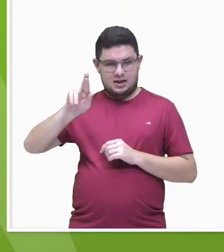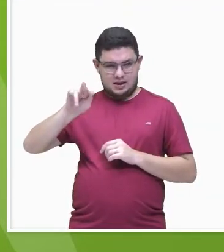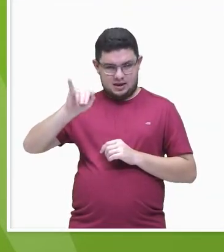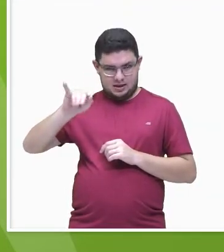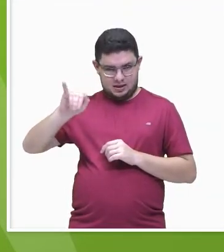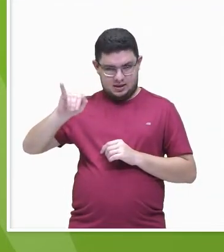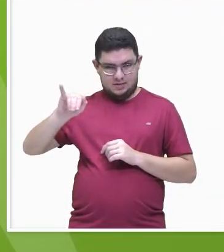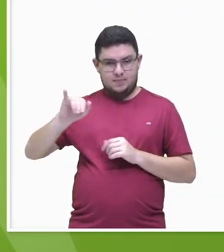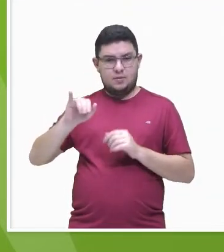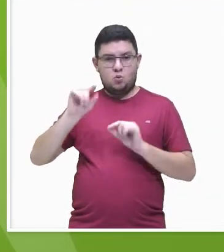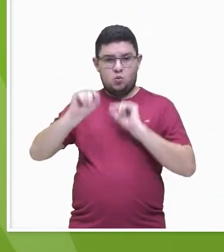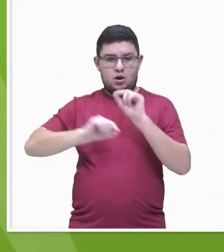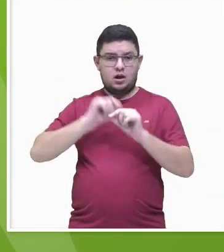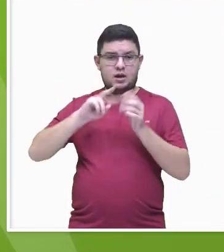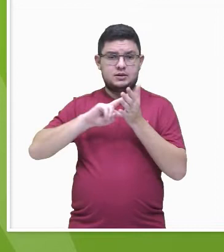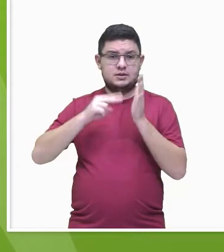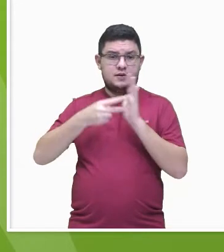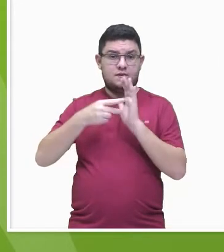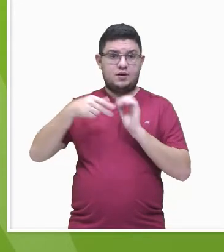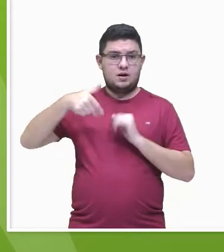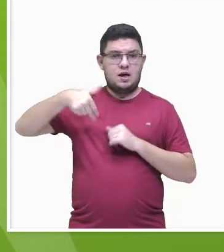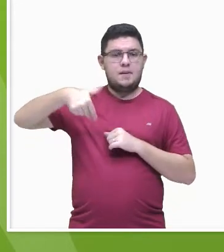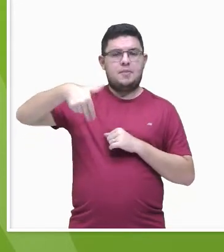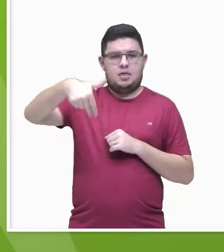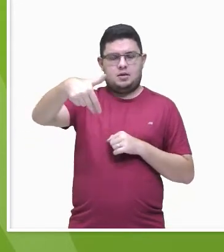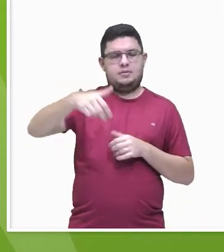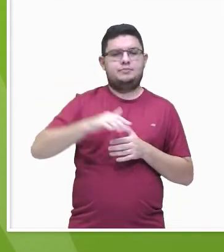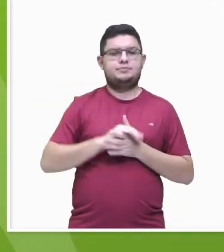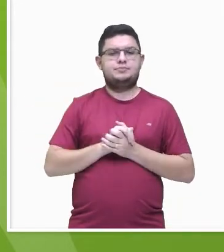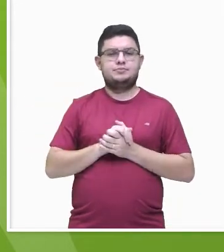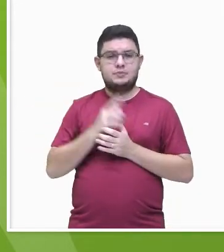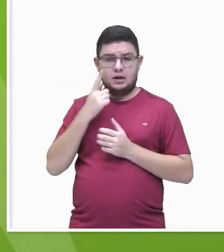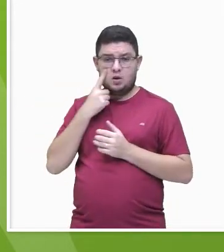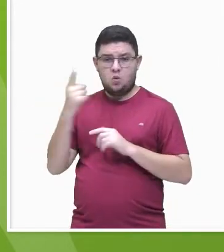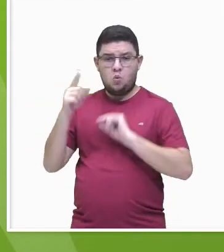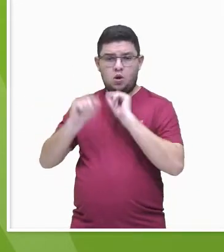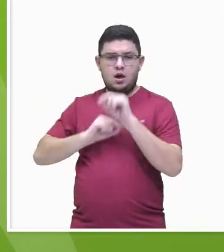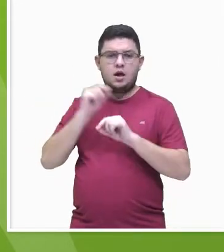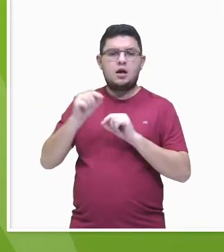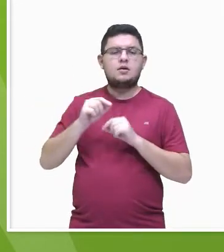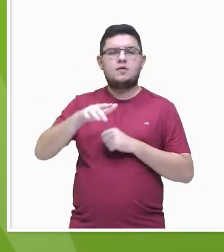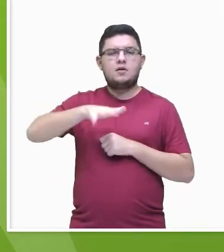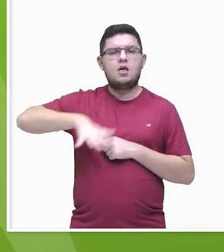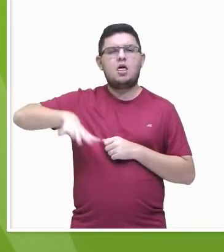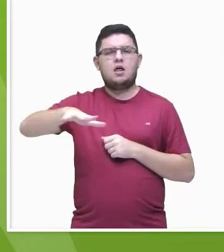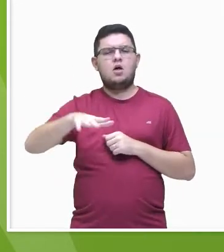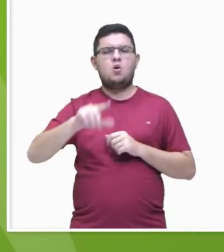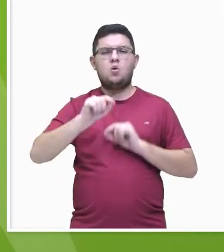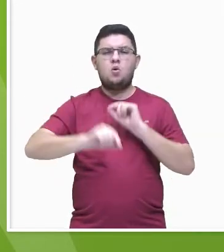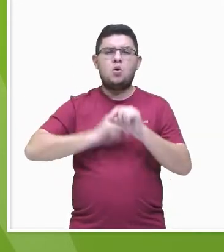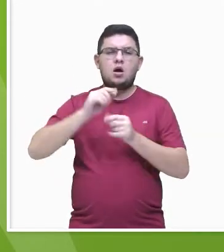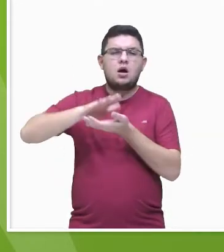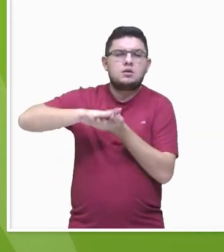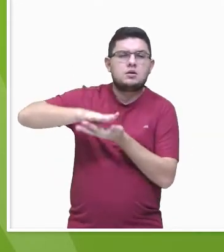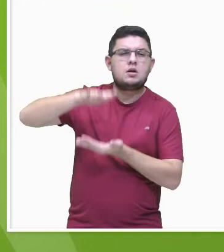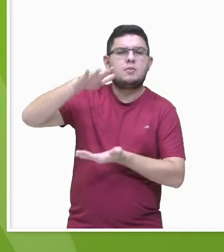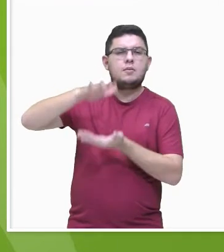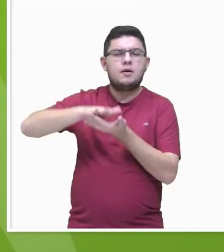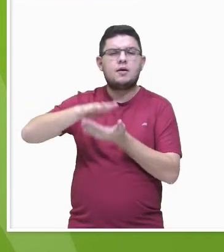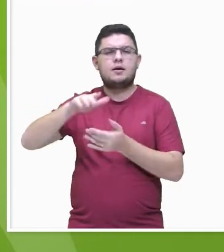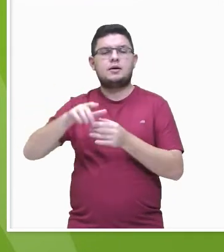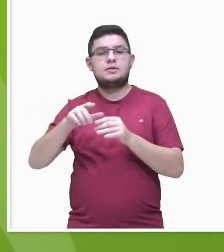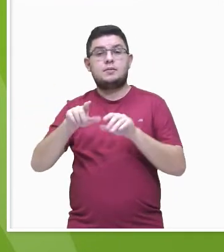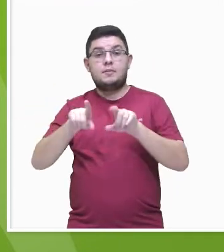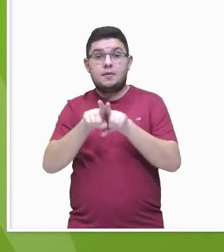sistema ambulacrário, as estrelas do mar e os demais representantes aí dos equinodermos, eles vão poder se